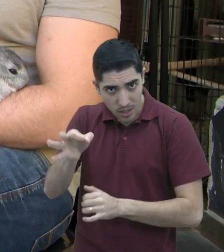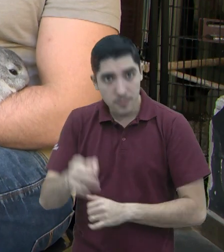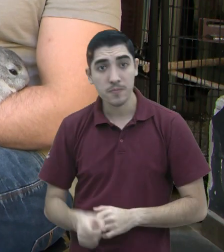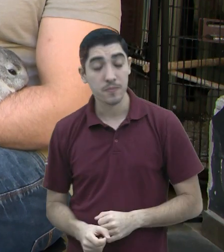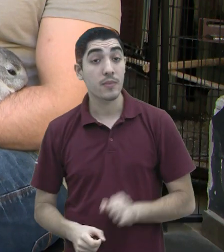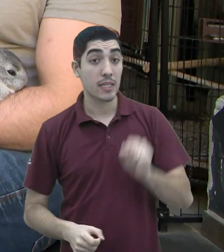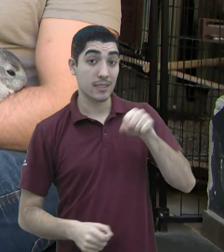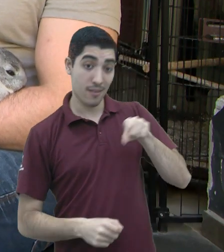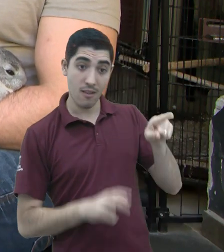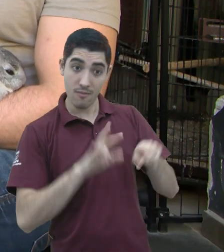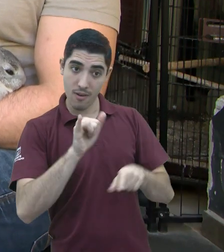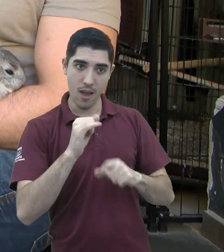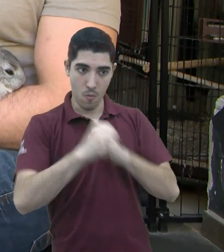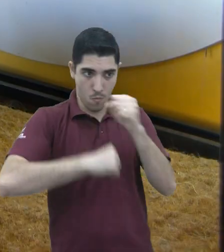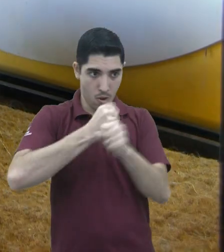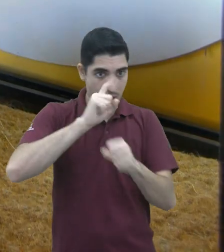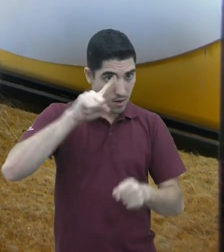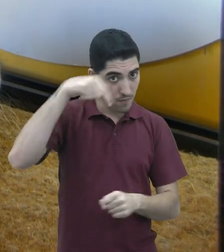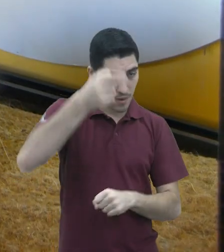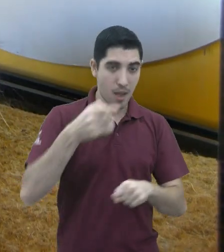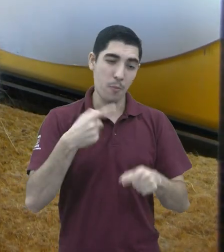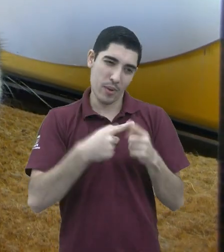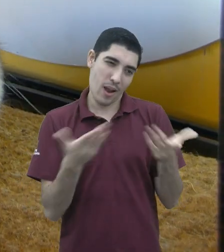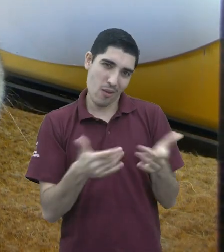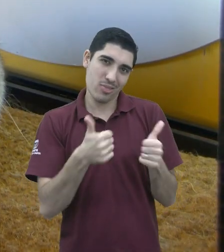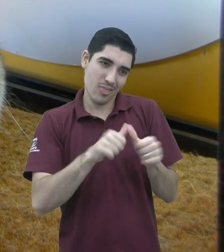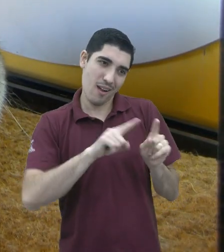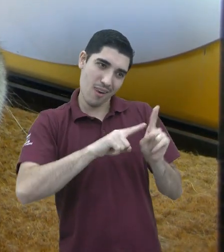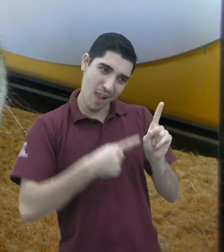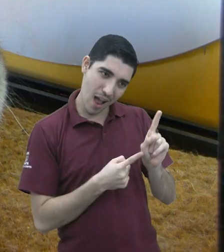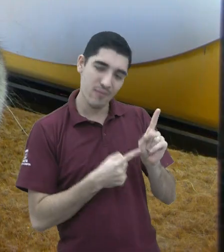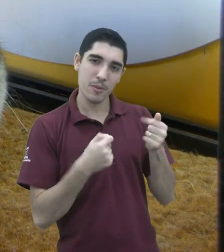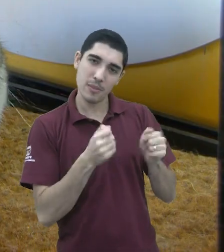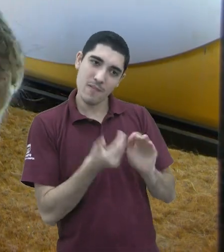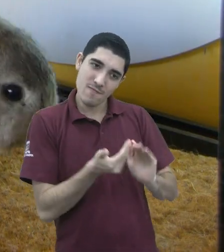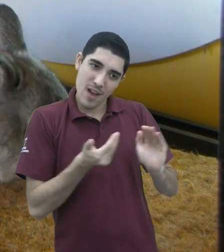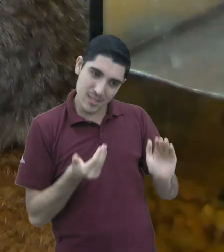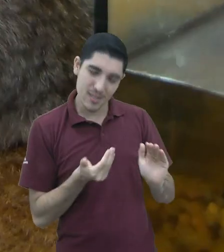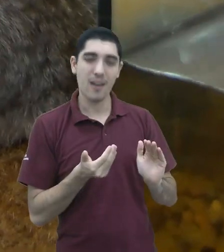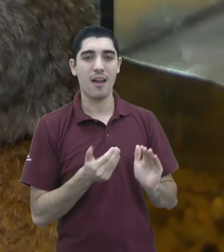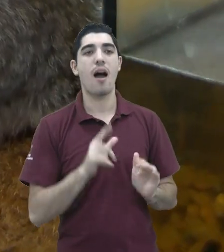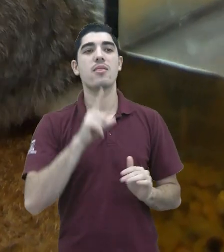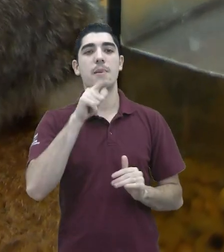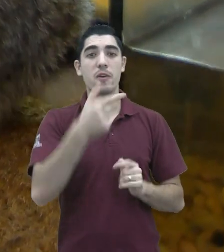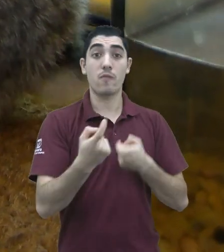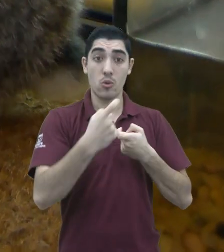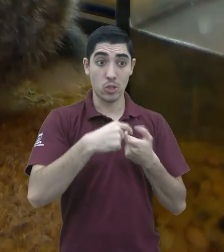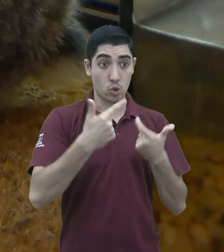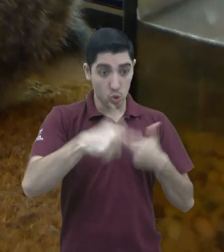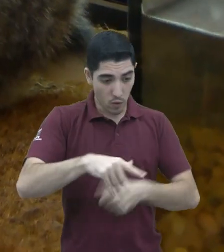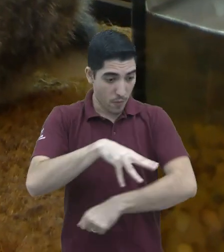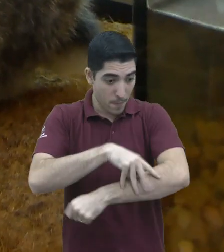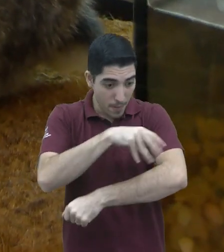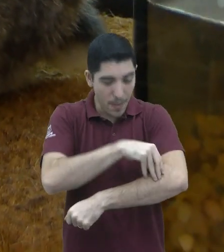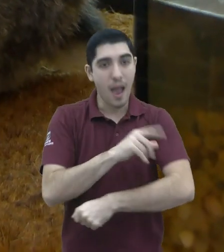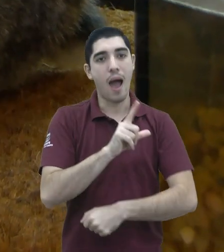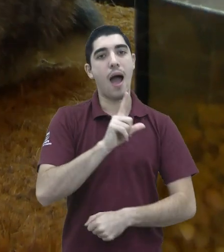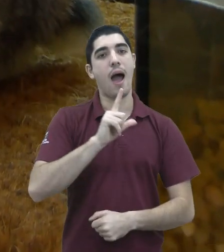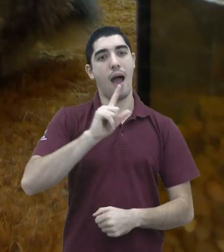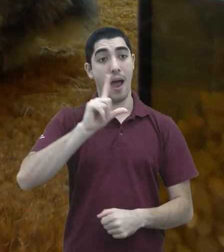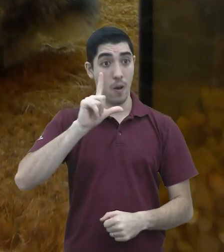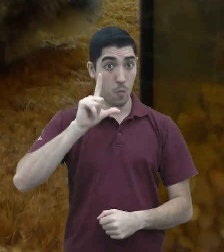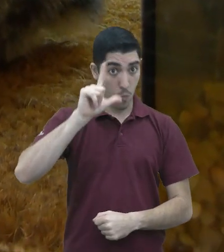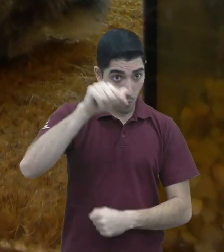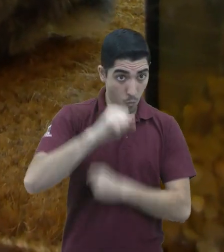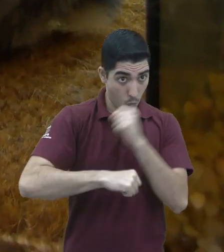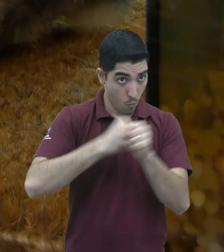eventos, né? Ela vai entrar no próximo ano, que agora ela está prenha, eu tenho um tempo para fazer o manejo, ela voltar com a pelagem, mas ela vai estar